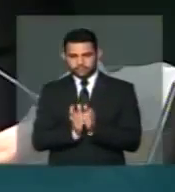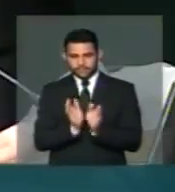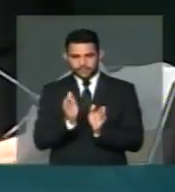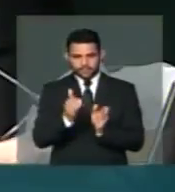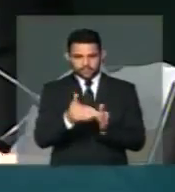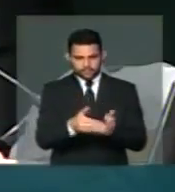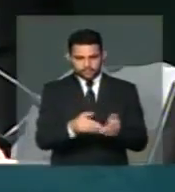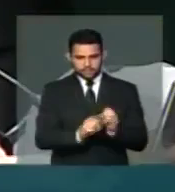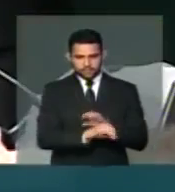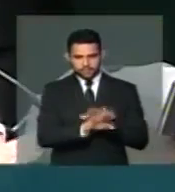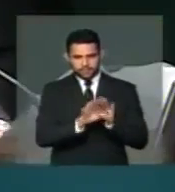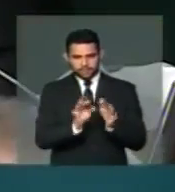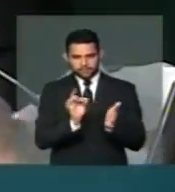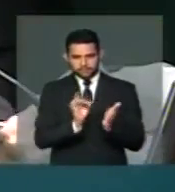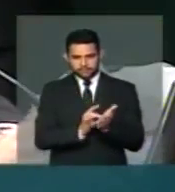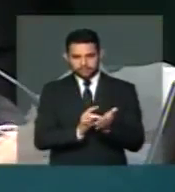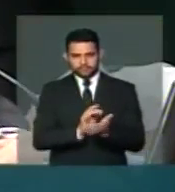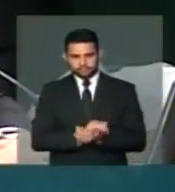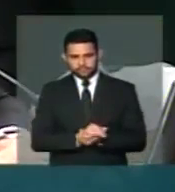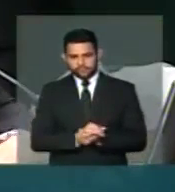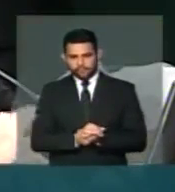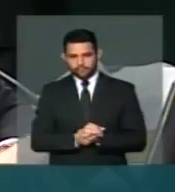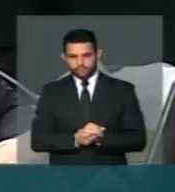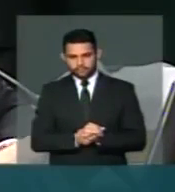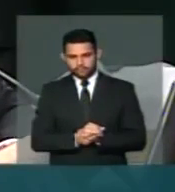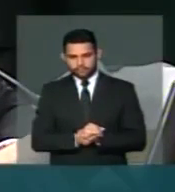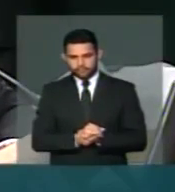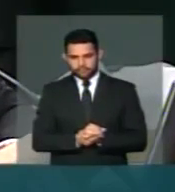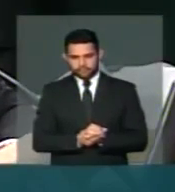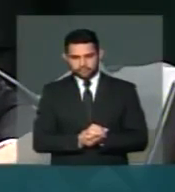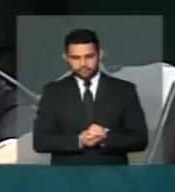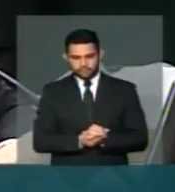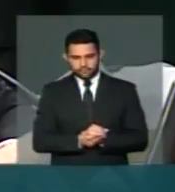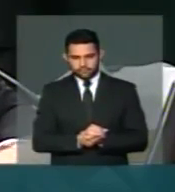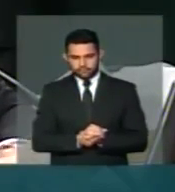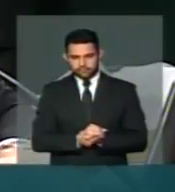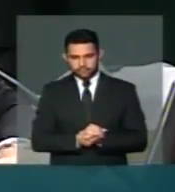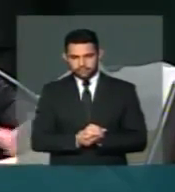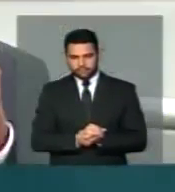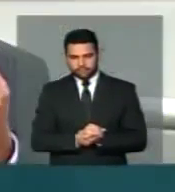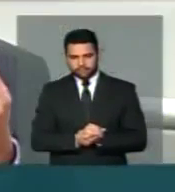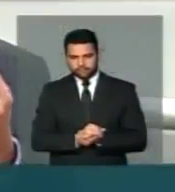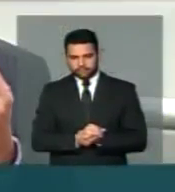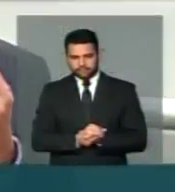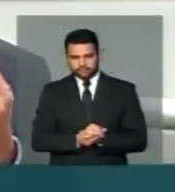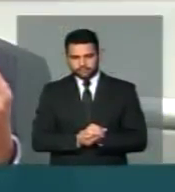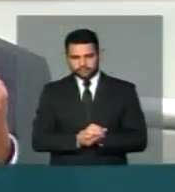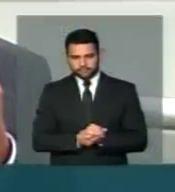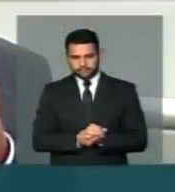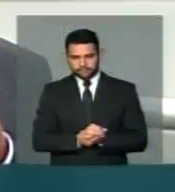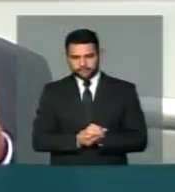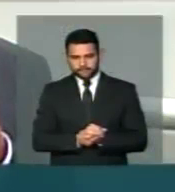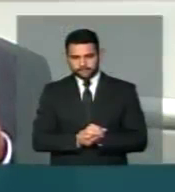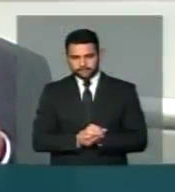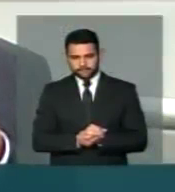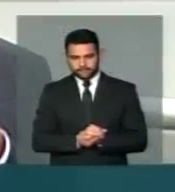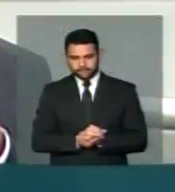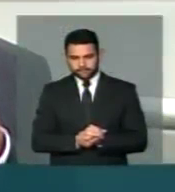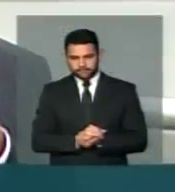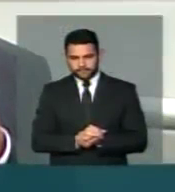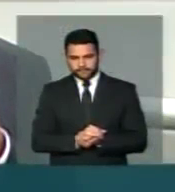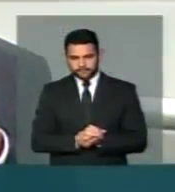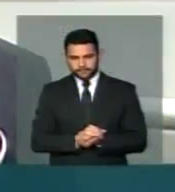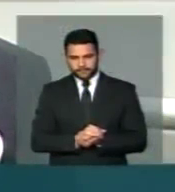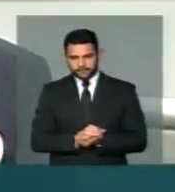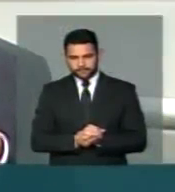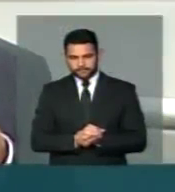claro, claro e evidente. Direcionamento claro e evidente. Se foi identificado? O senhor está